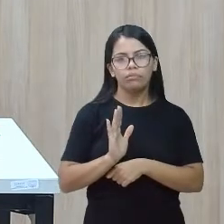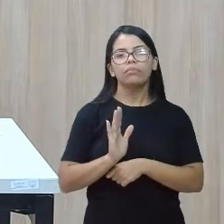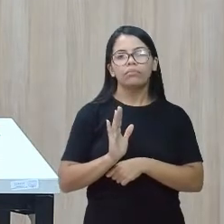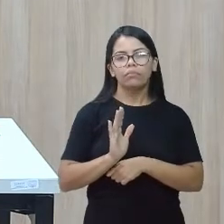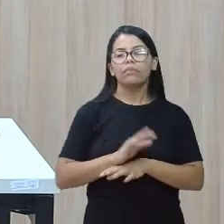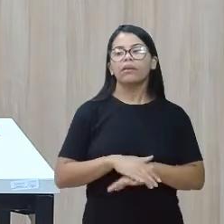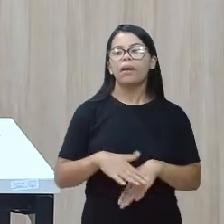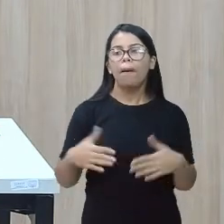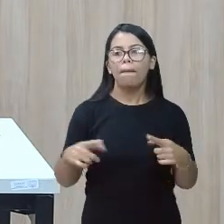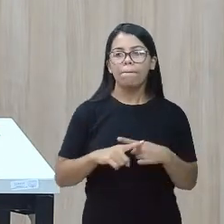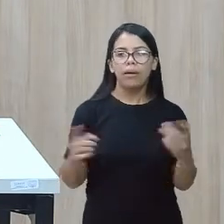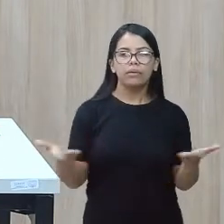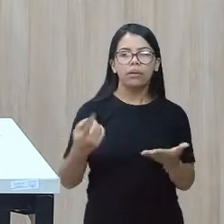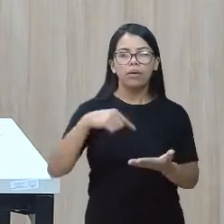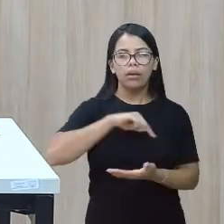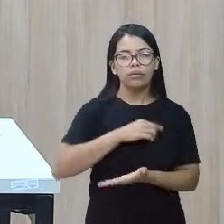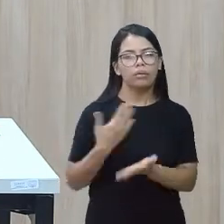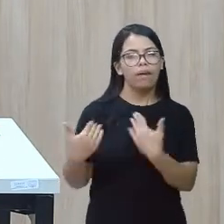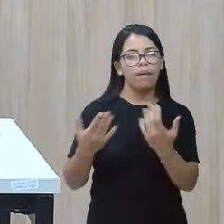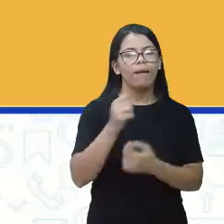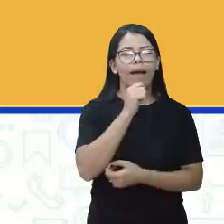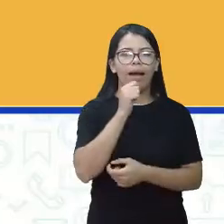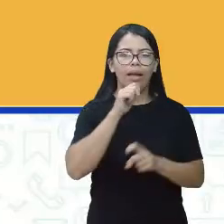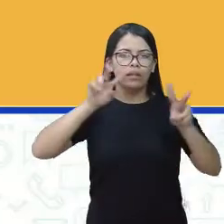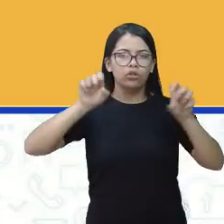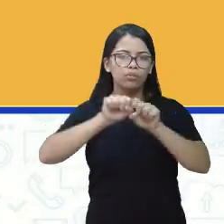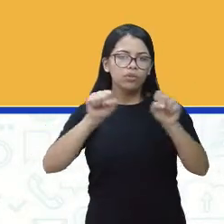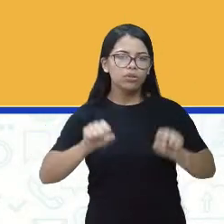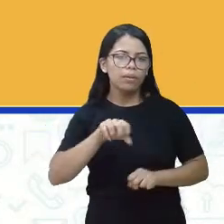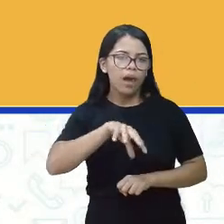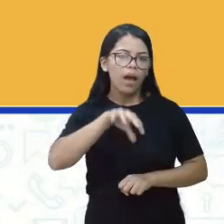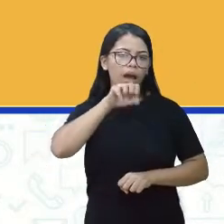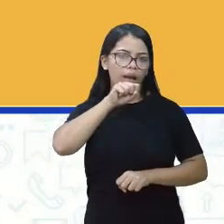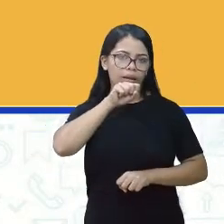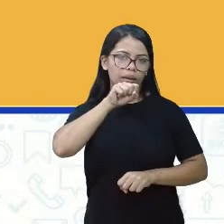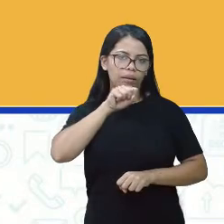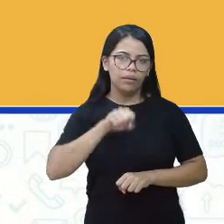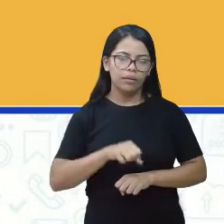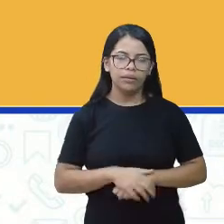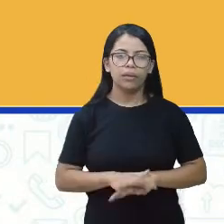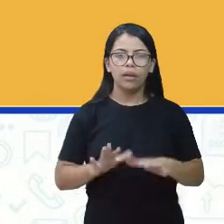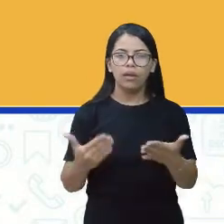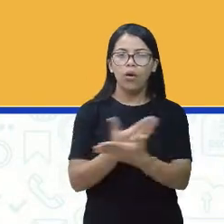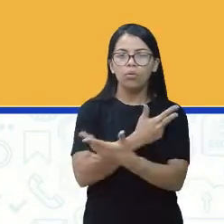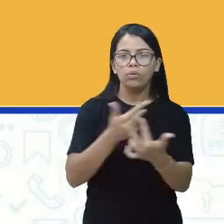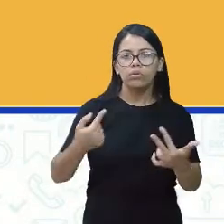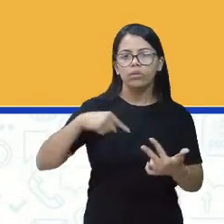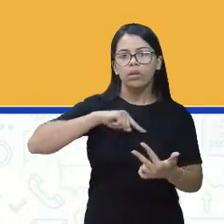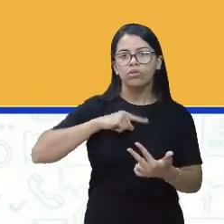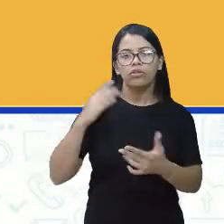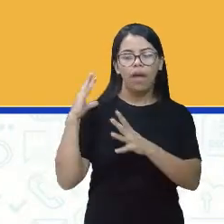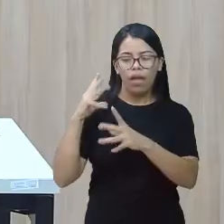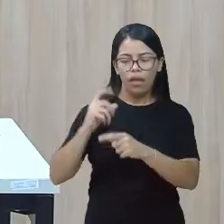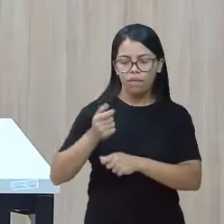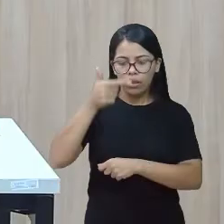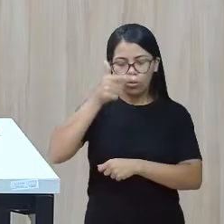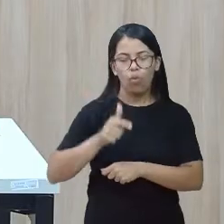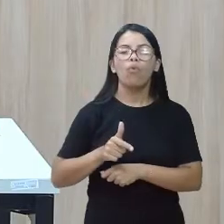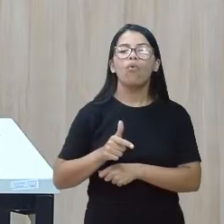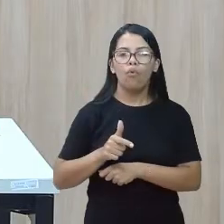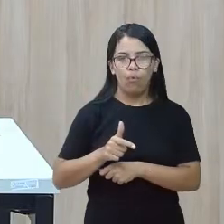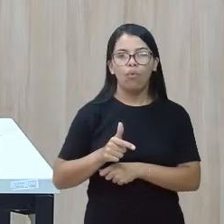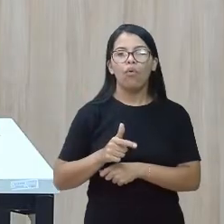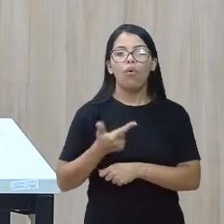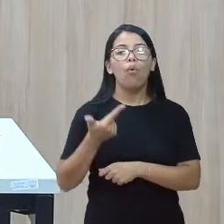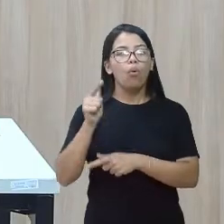vamos conversar ainda sobre o sistema respiratório. Então, algumas coisas nós vamos rever, né? E